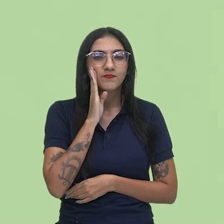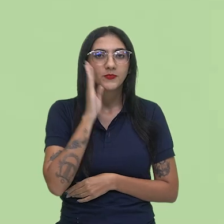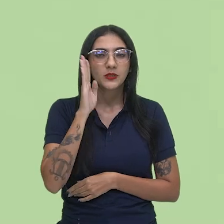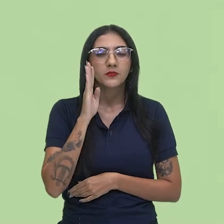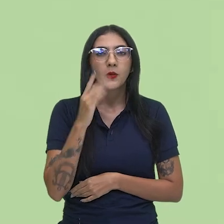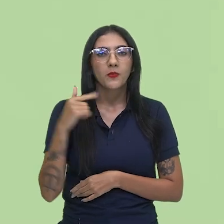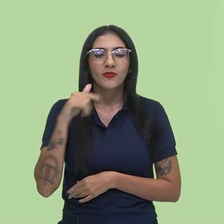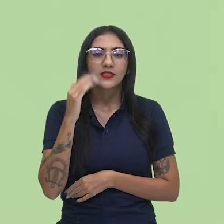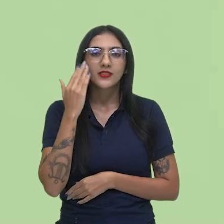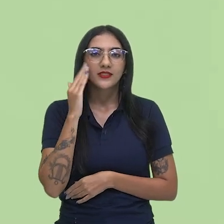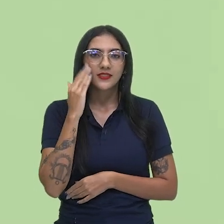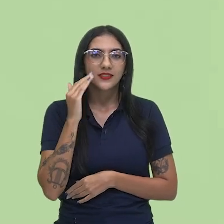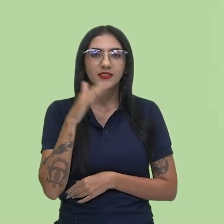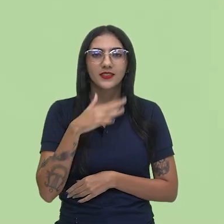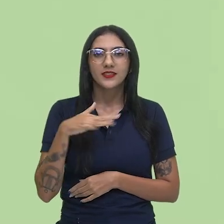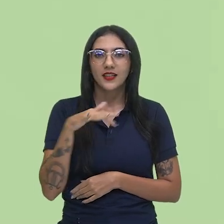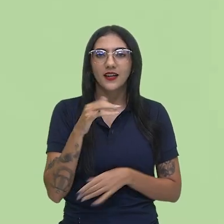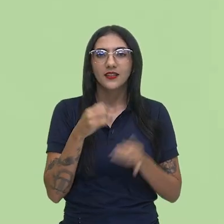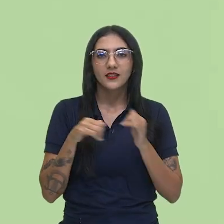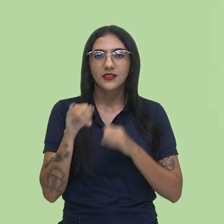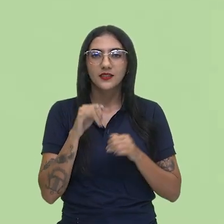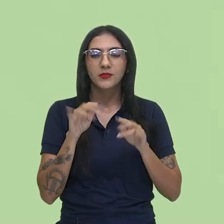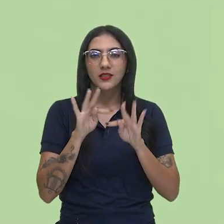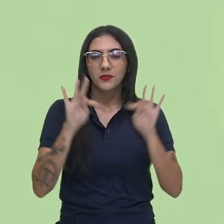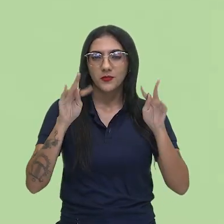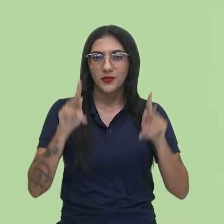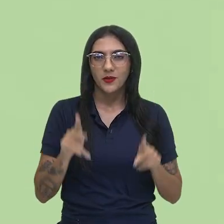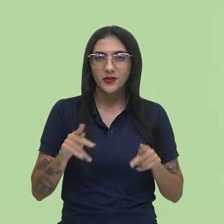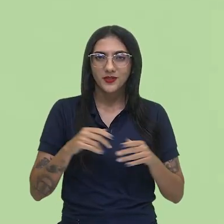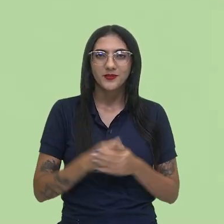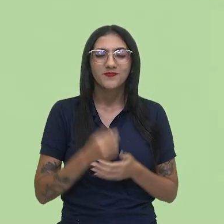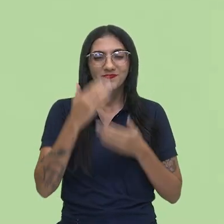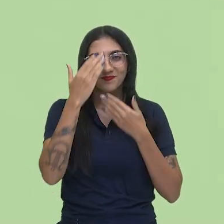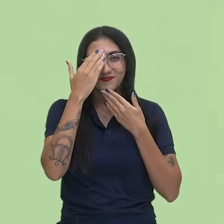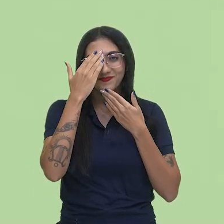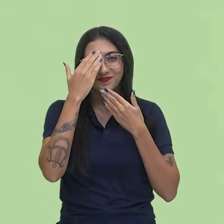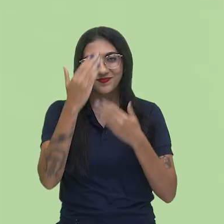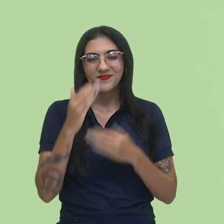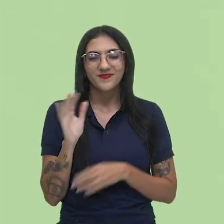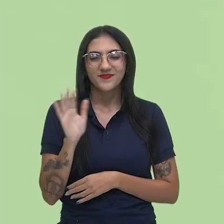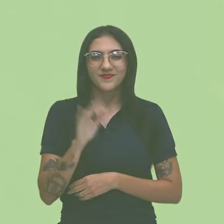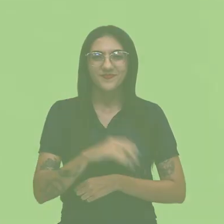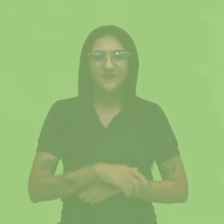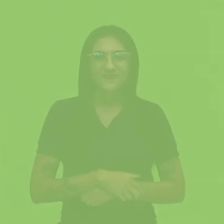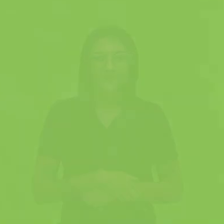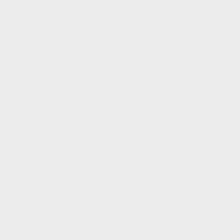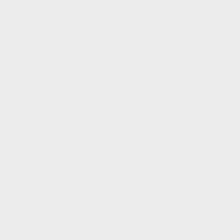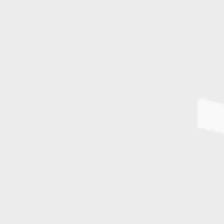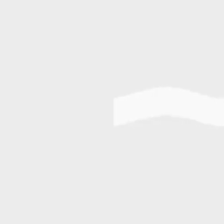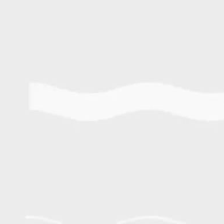a compreensão aqui também da tabela periódica. Muito obrigada pela atenção e até a próxima aula.